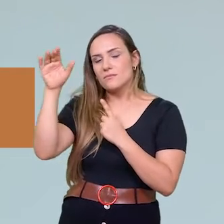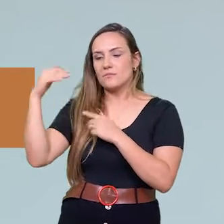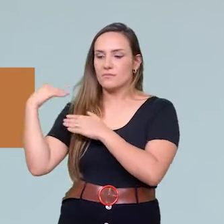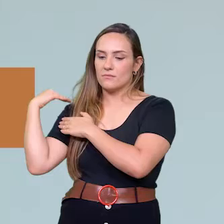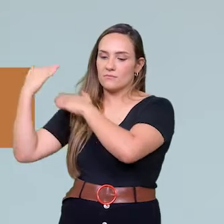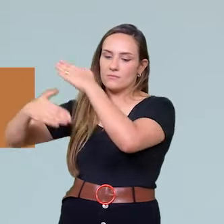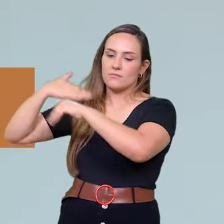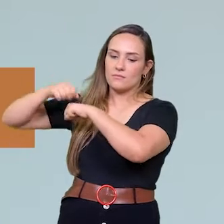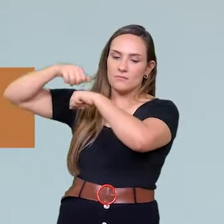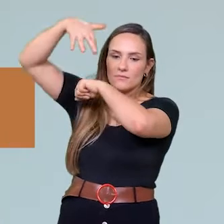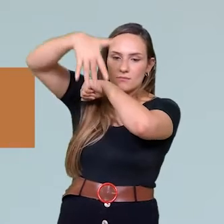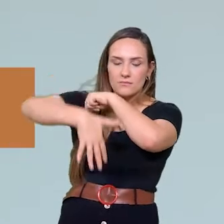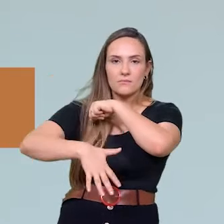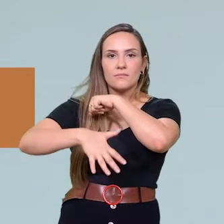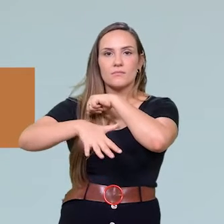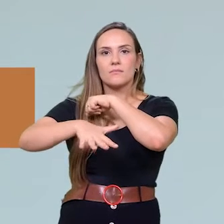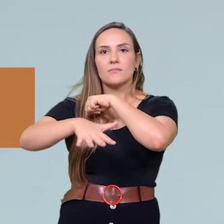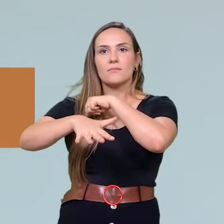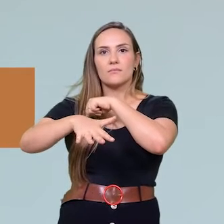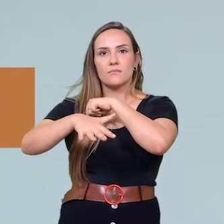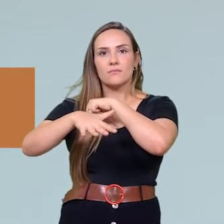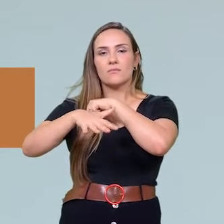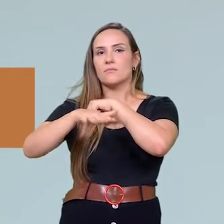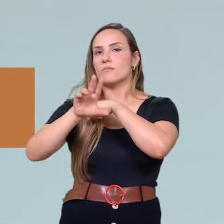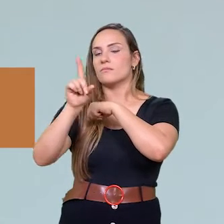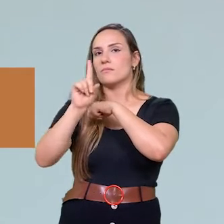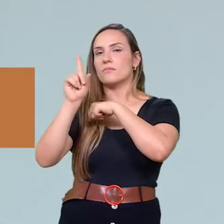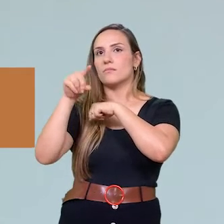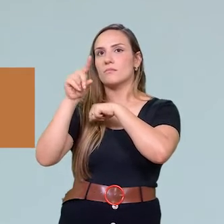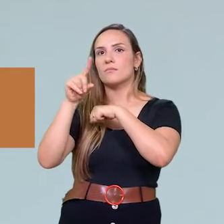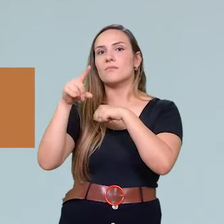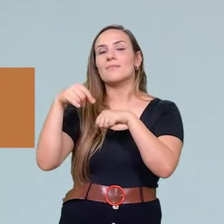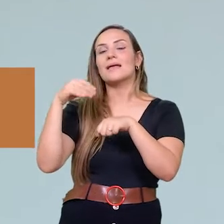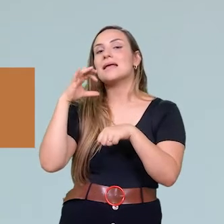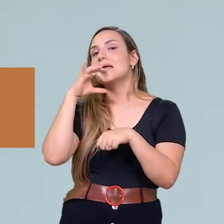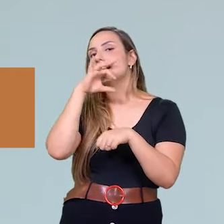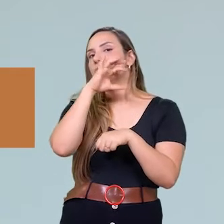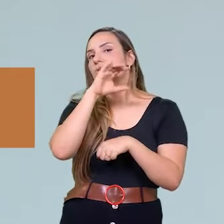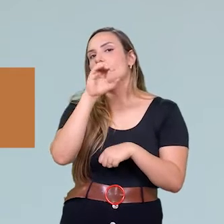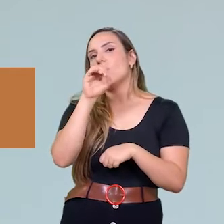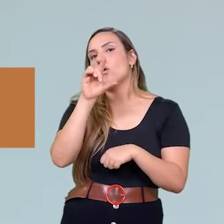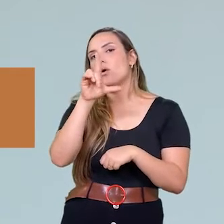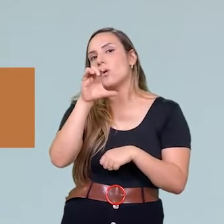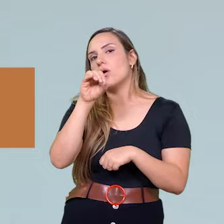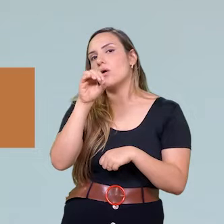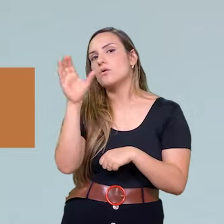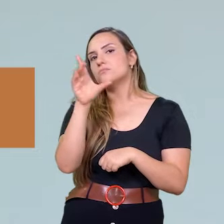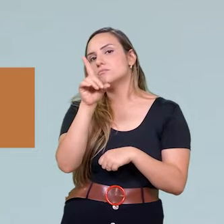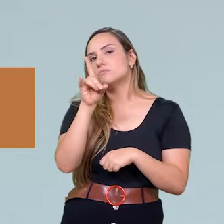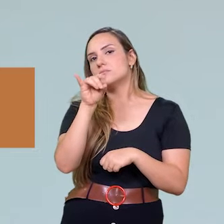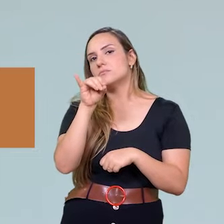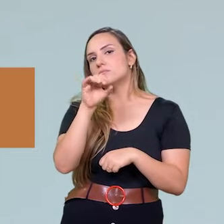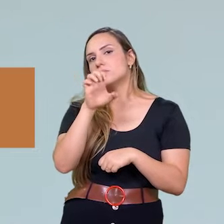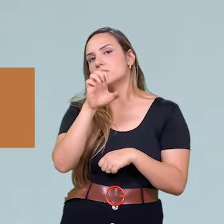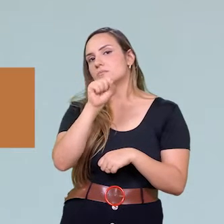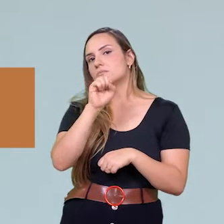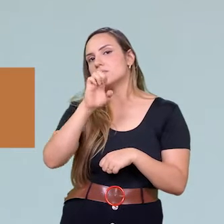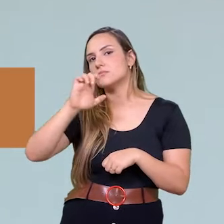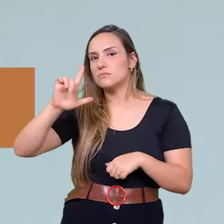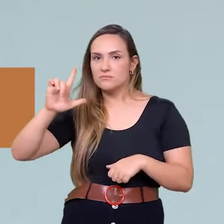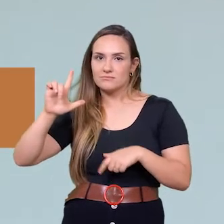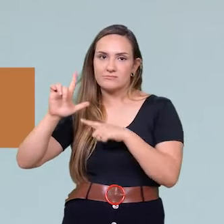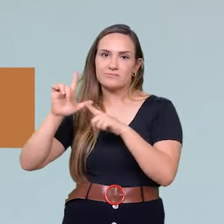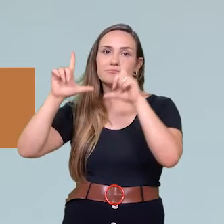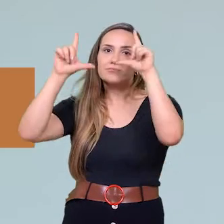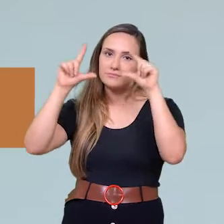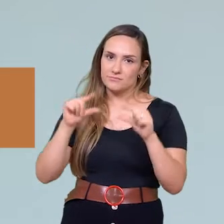que usam combustível fóssil. São usinas de óleo diesel. E isso, né, todos já sabem